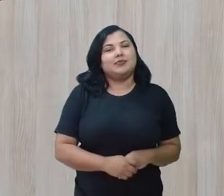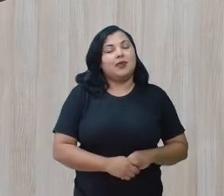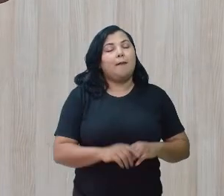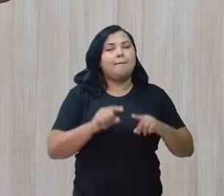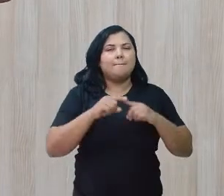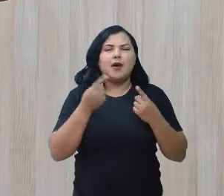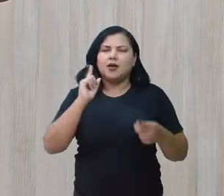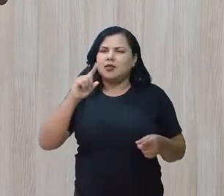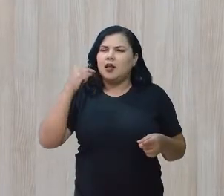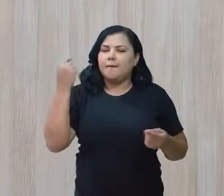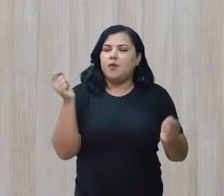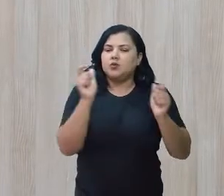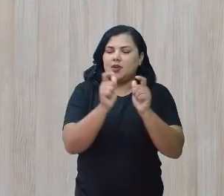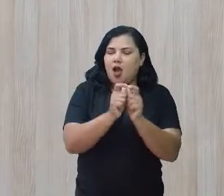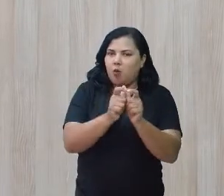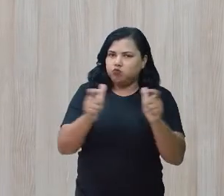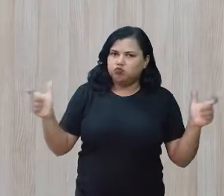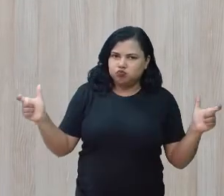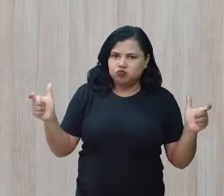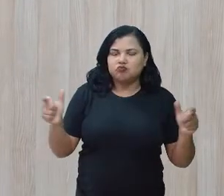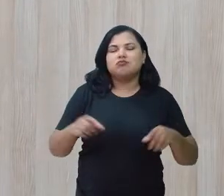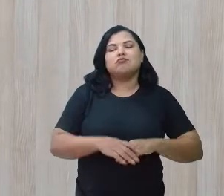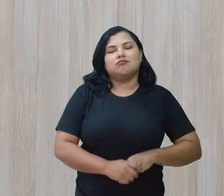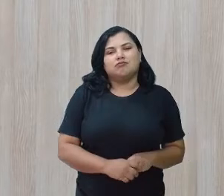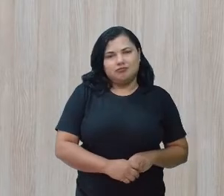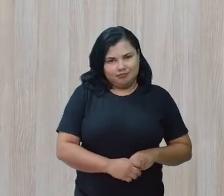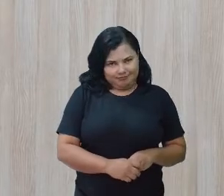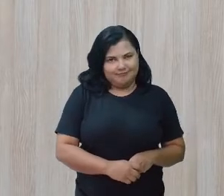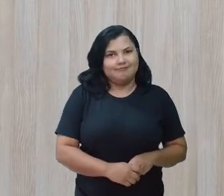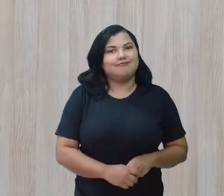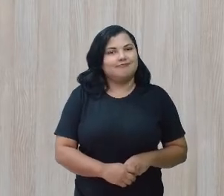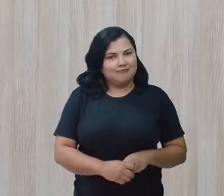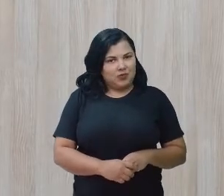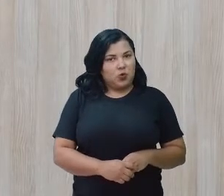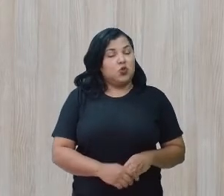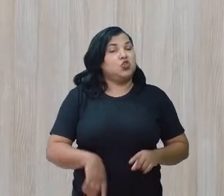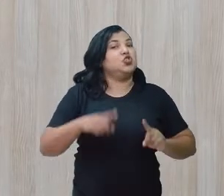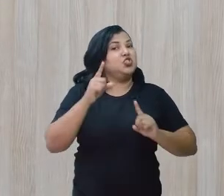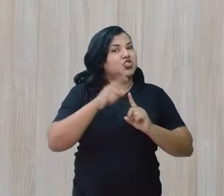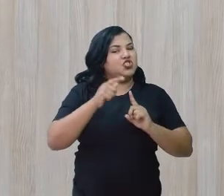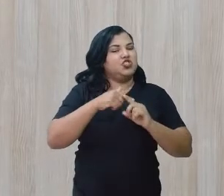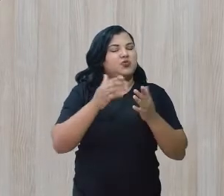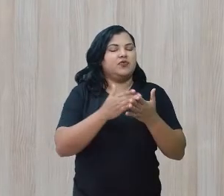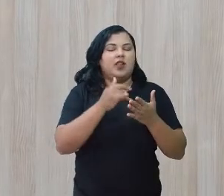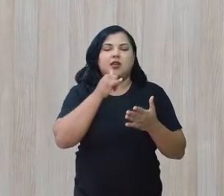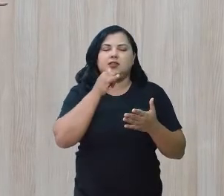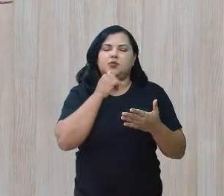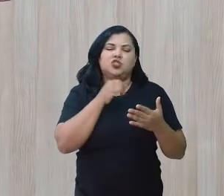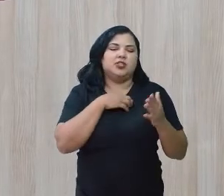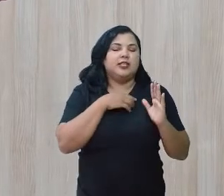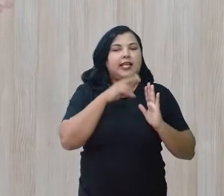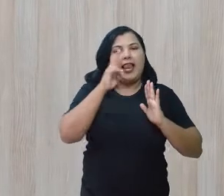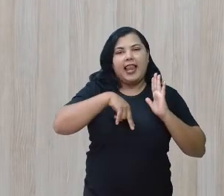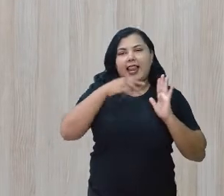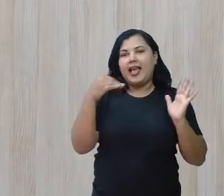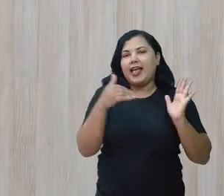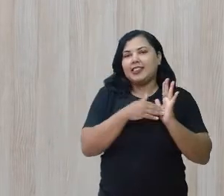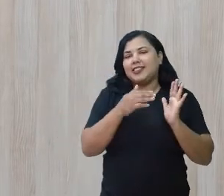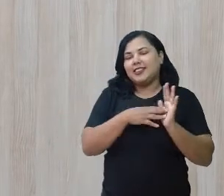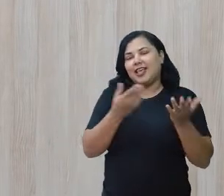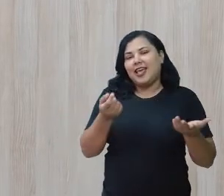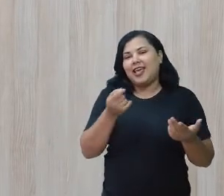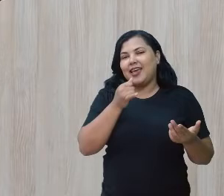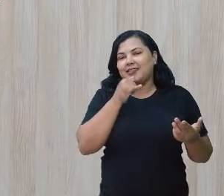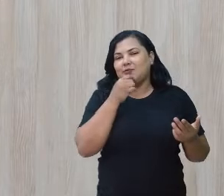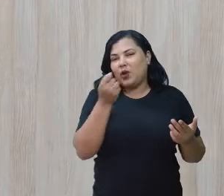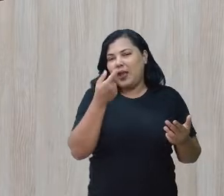mas depois ampliar esse repertório, né? E do nada, a gente está lendo até bula de remédio, minha gente, quando a gente gosta